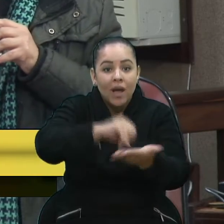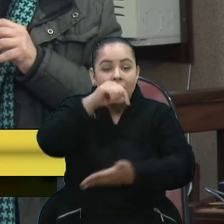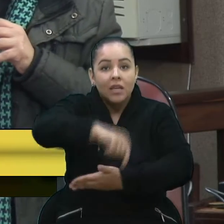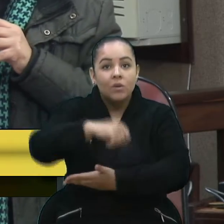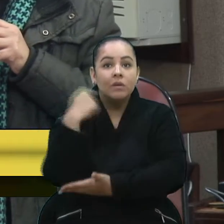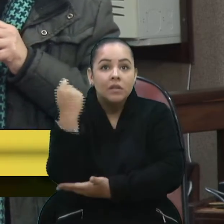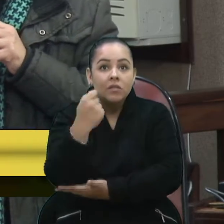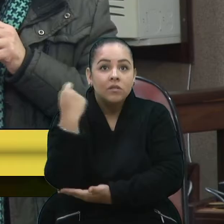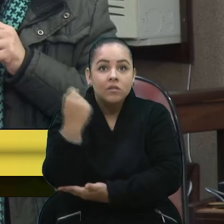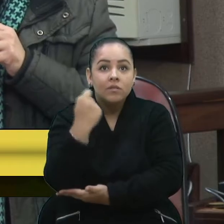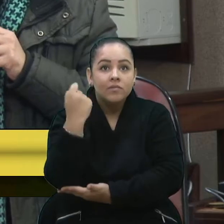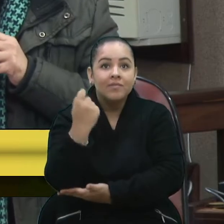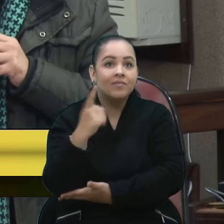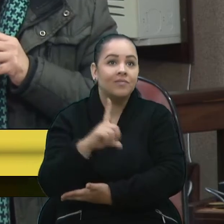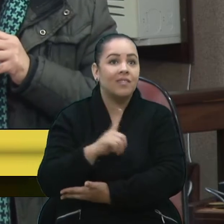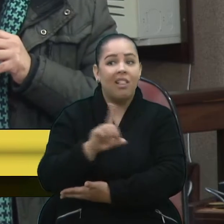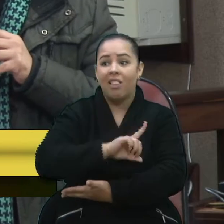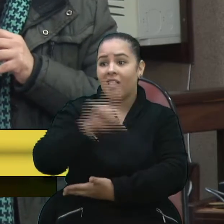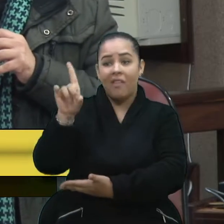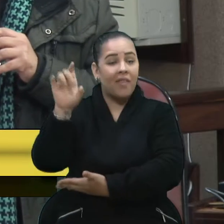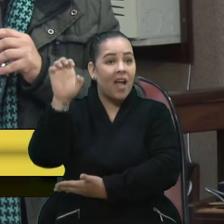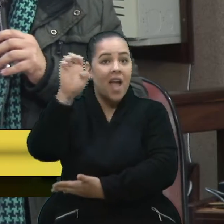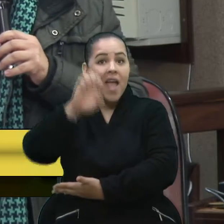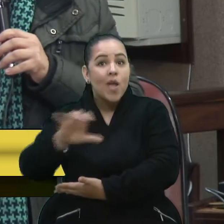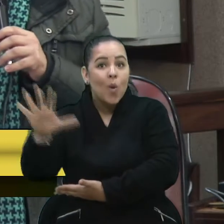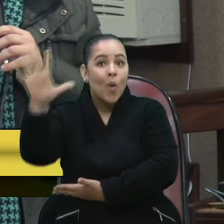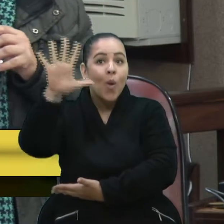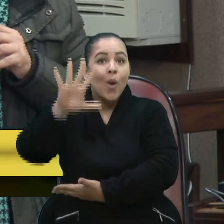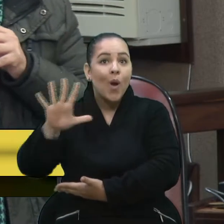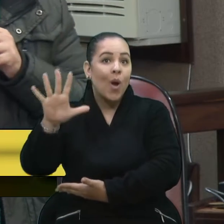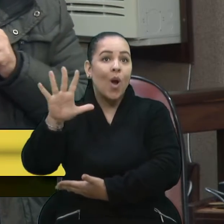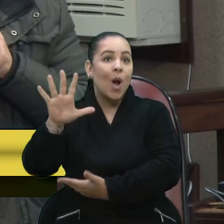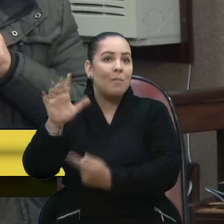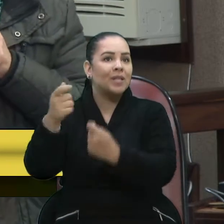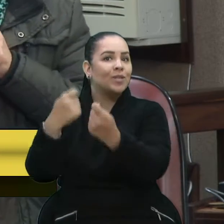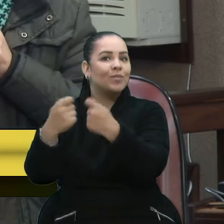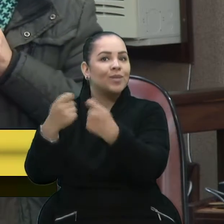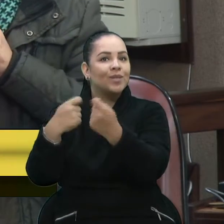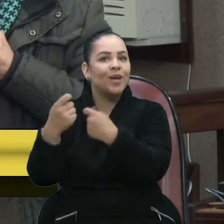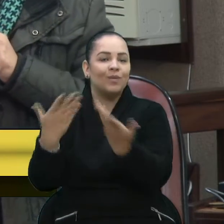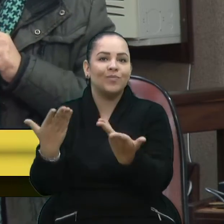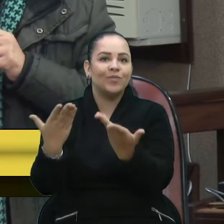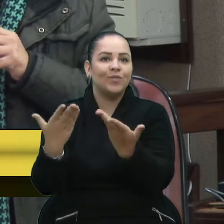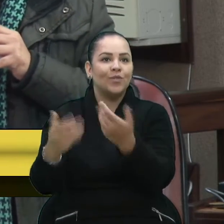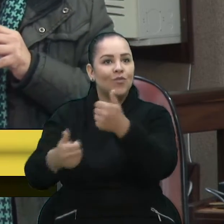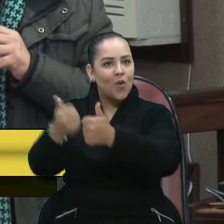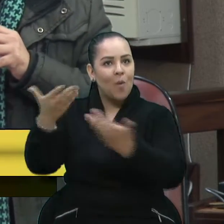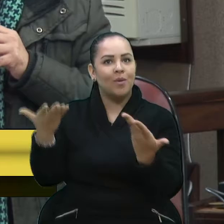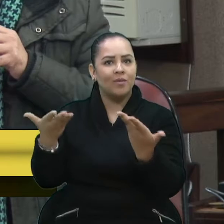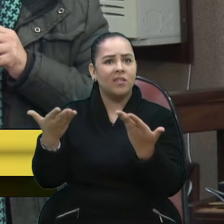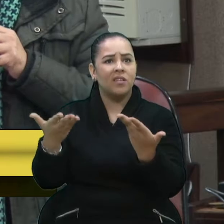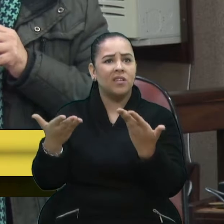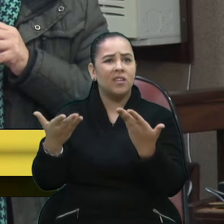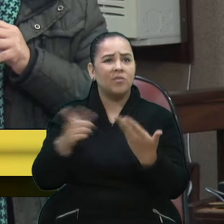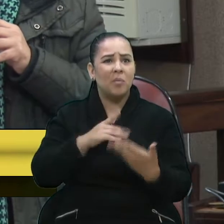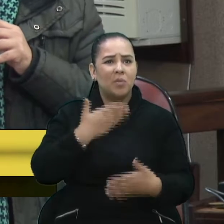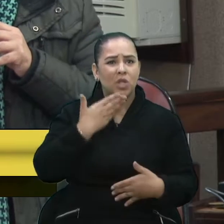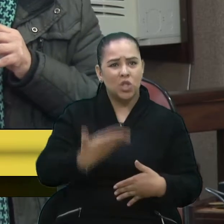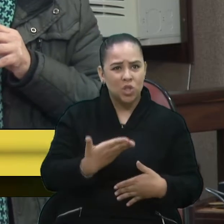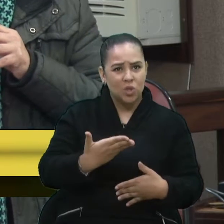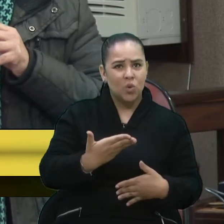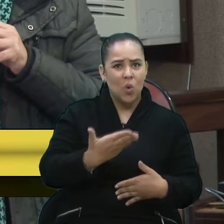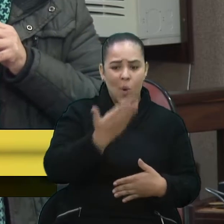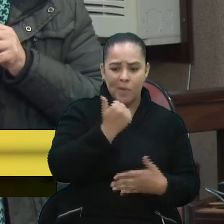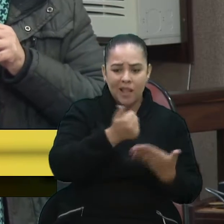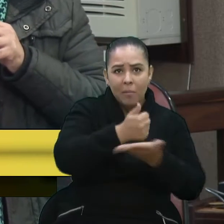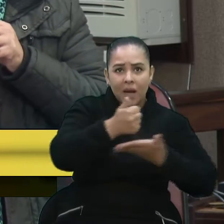está agenciando o jogador na Europa. Enquanto os coitados estavam mendigando a cesta básica dos trabalhadores. Mas o